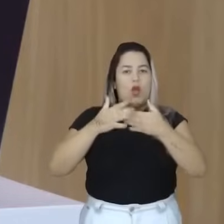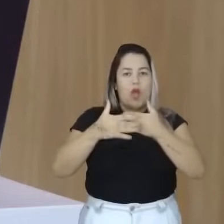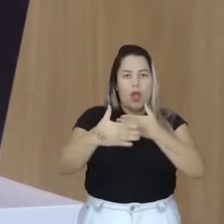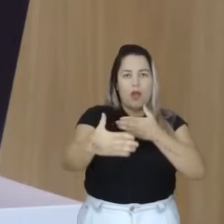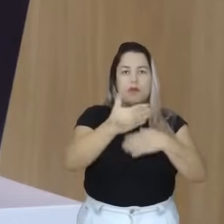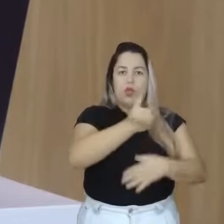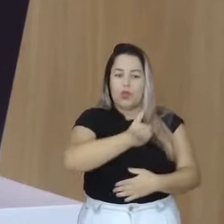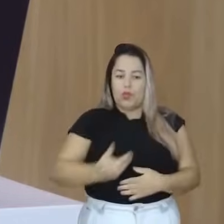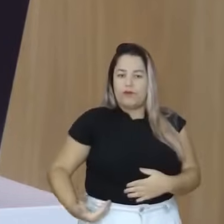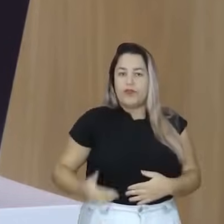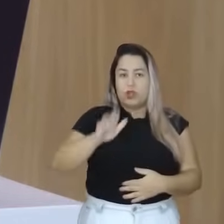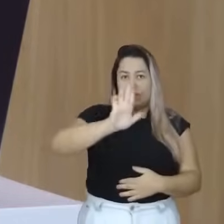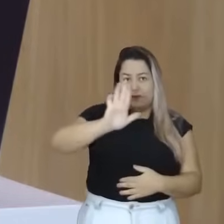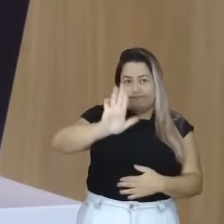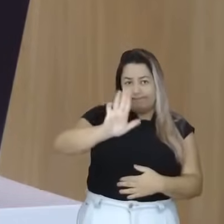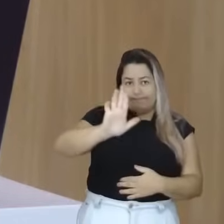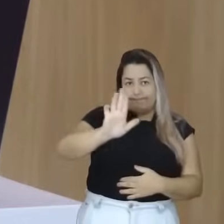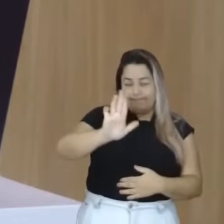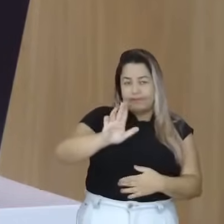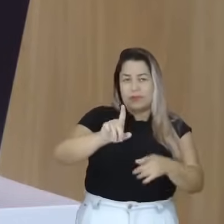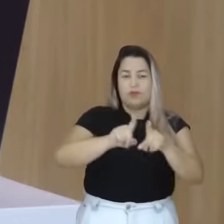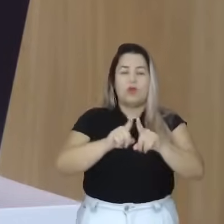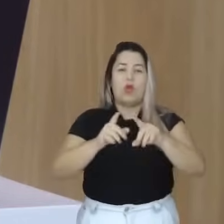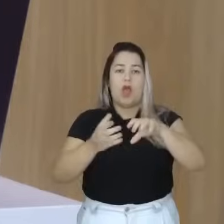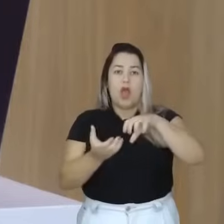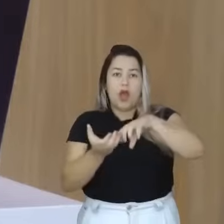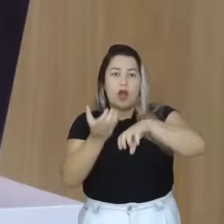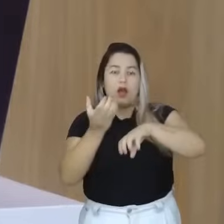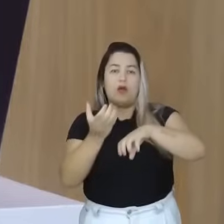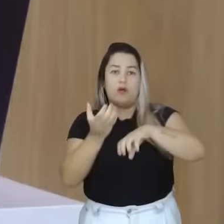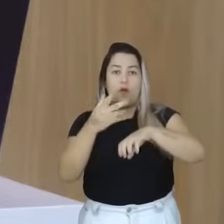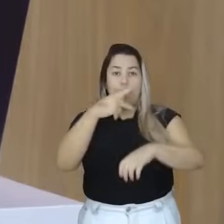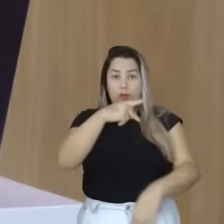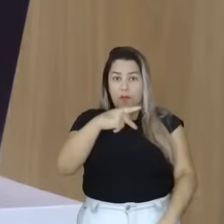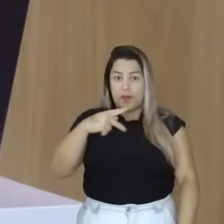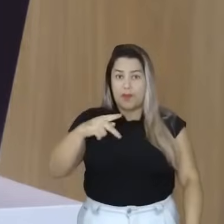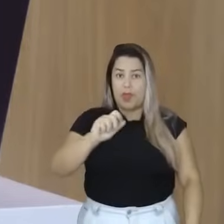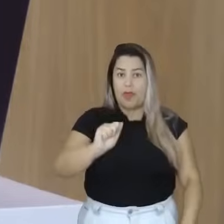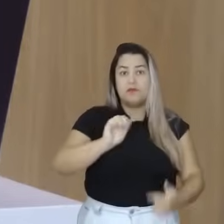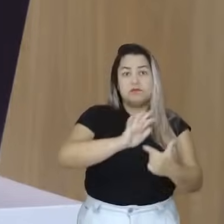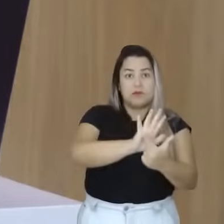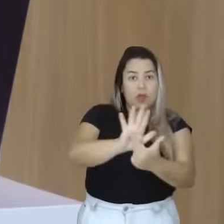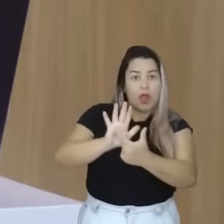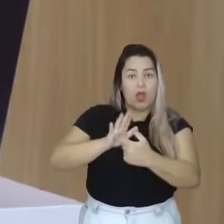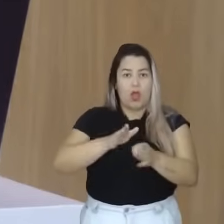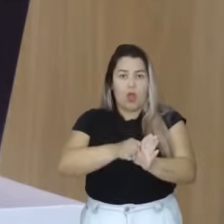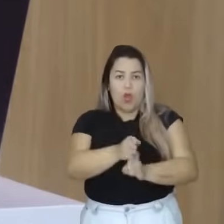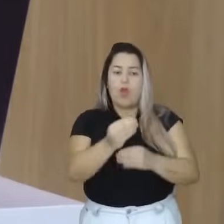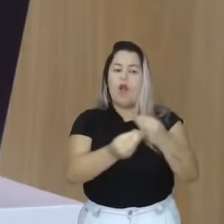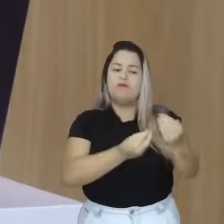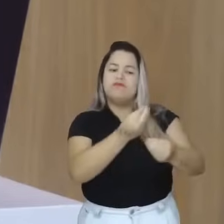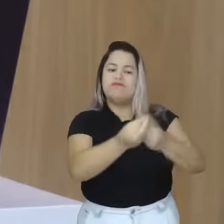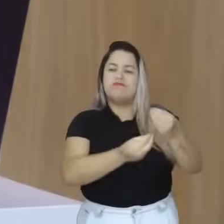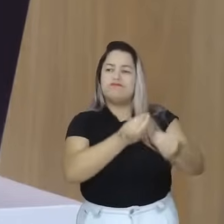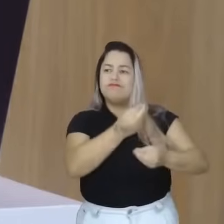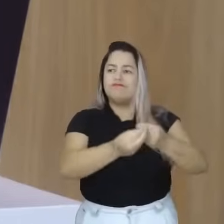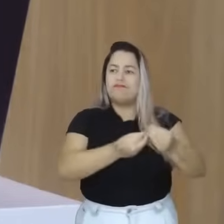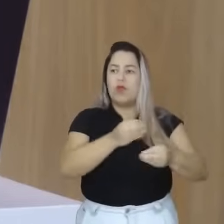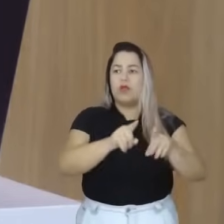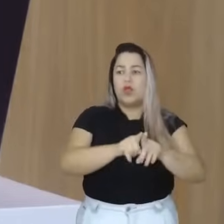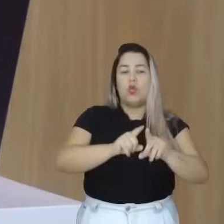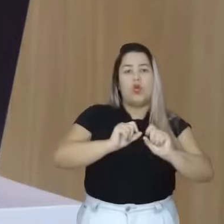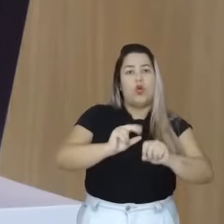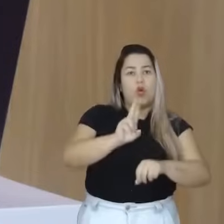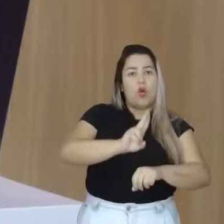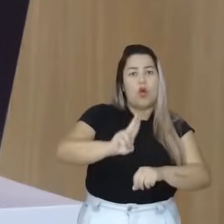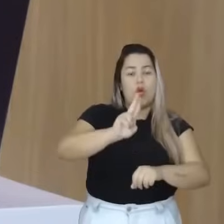governo Lula e entregue no final de agosto ao Congresso. O PPA apresenta as orientações sobre como se pretende empregar o dinheiro